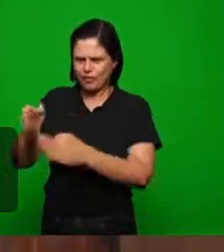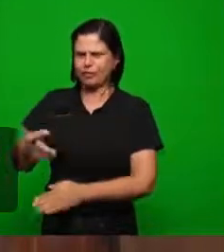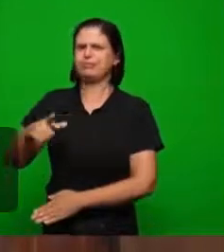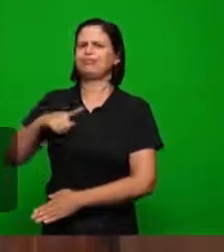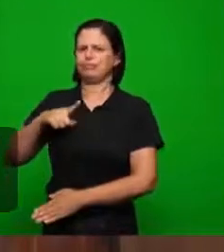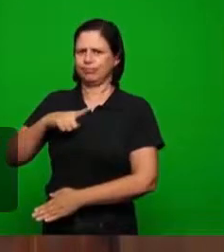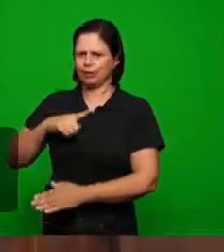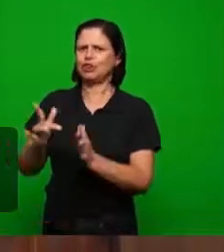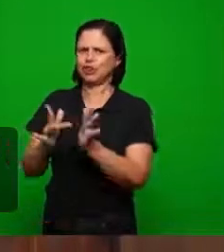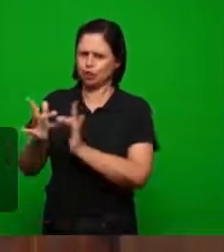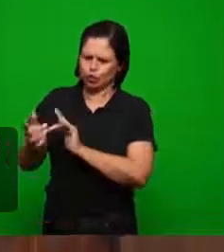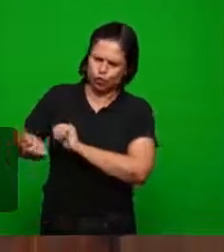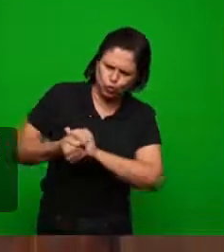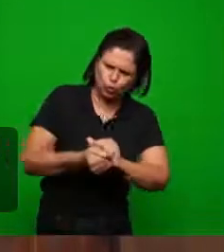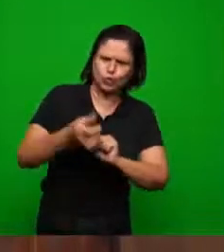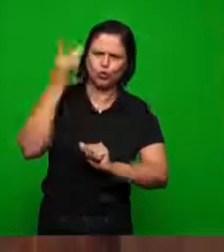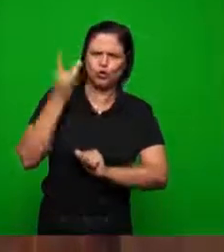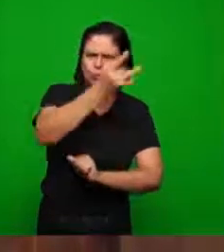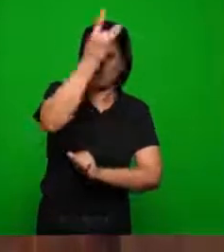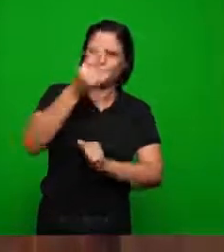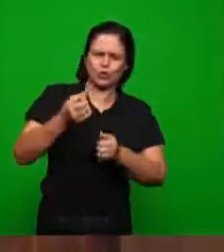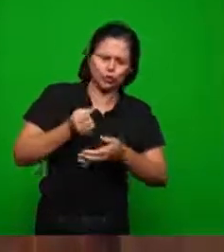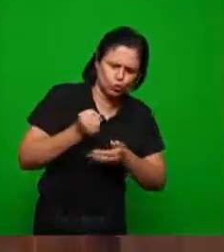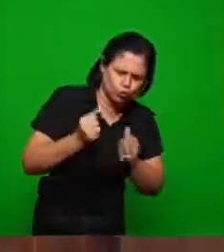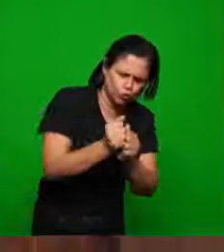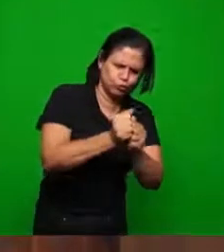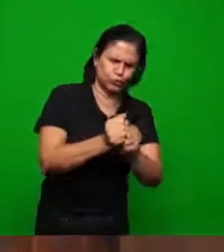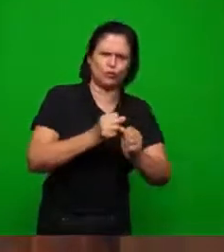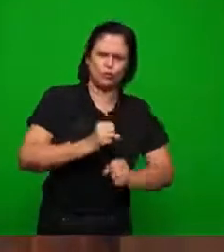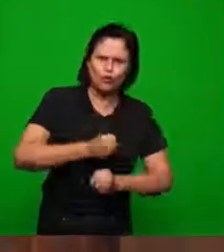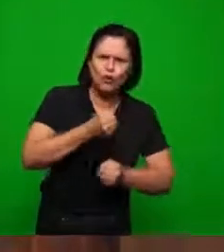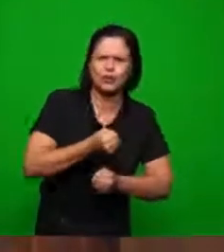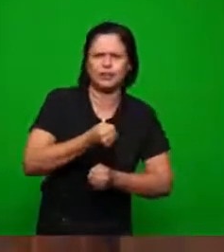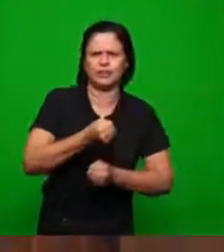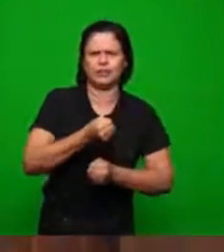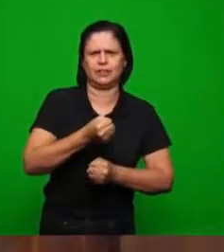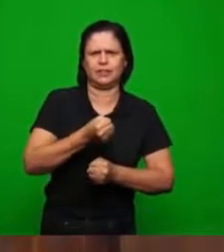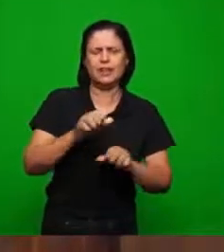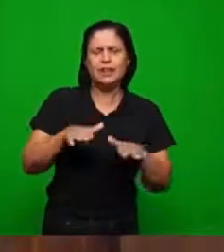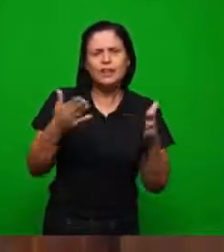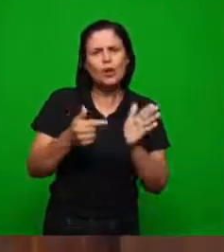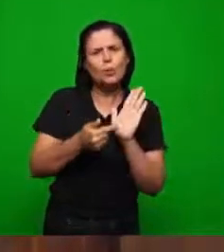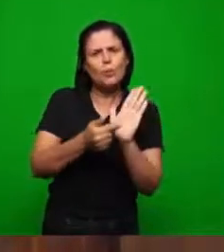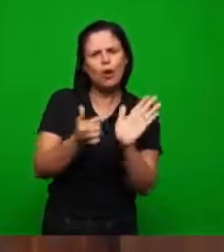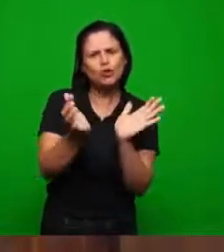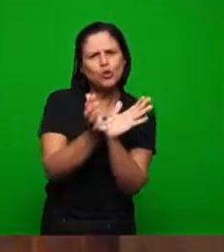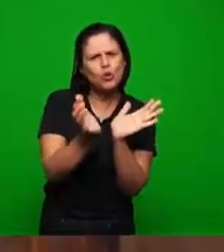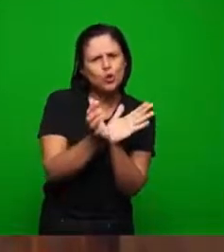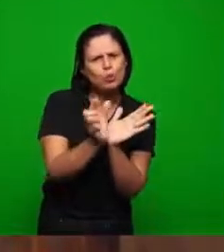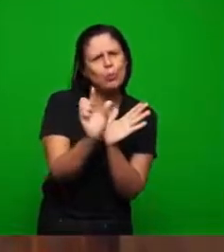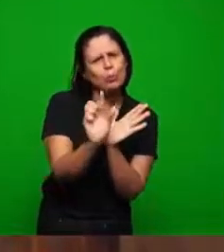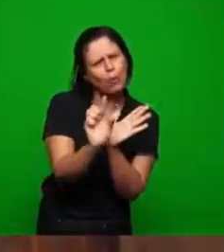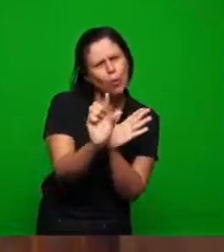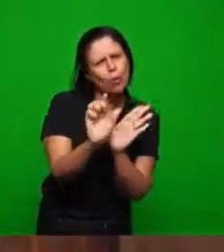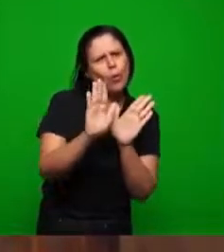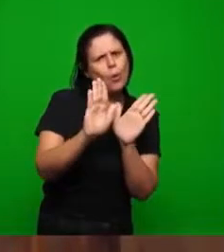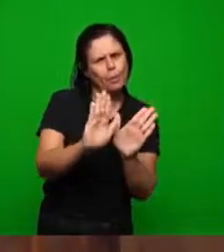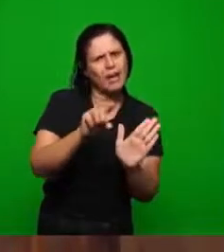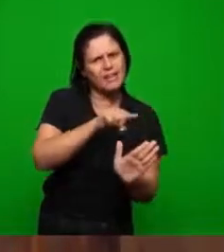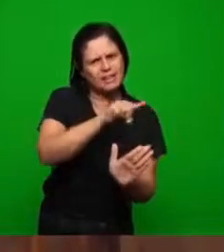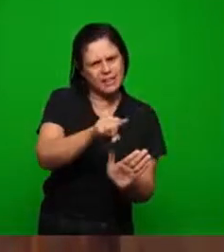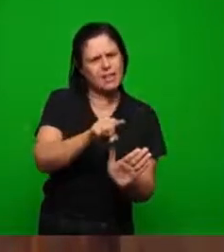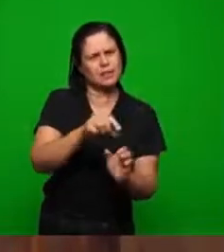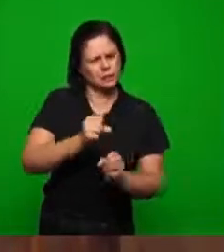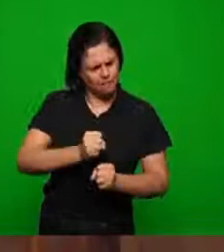a força era do seu espírito e não dos homens. Então, ele mostra que aqueles pequenos, aqueles que tendo pouca